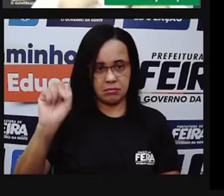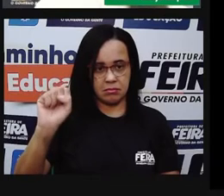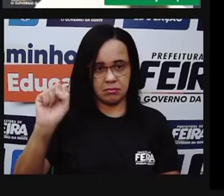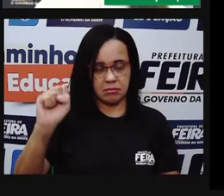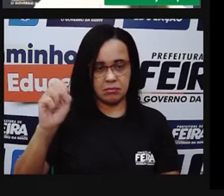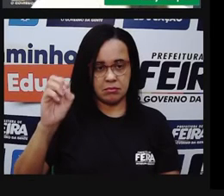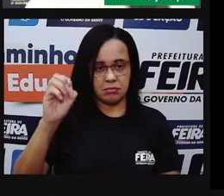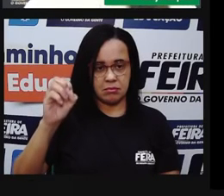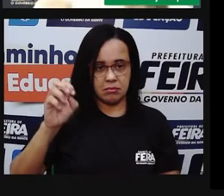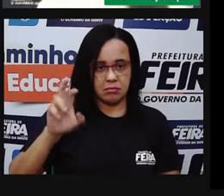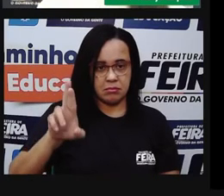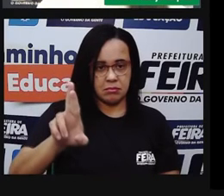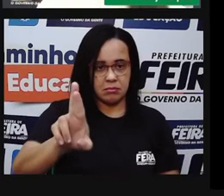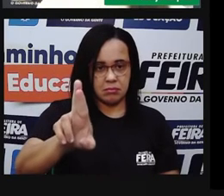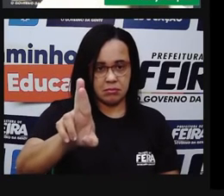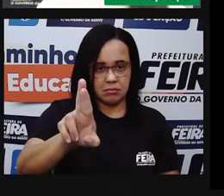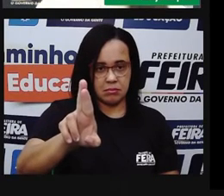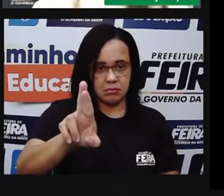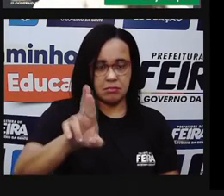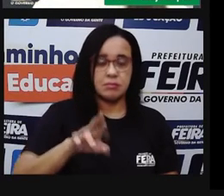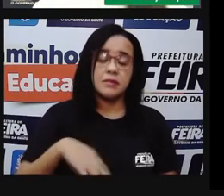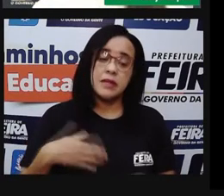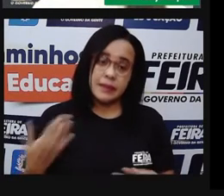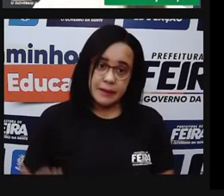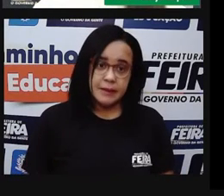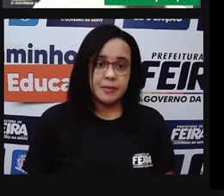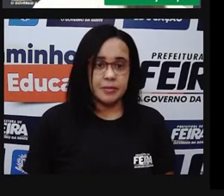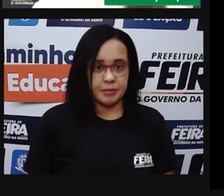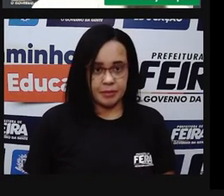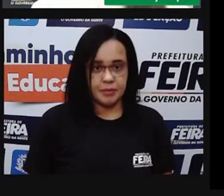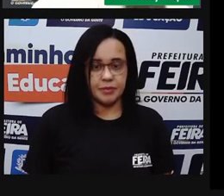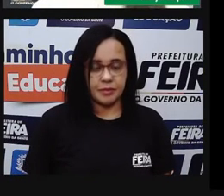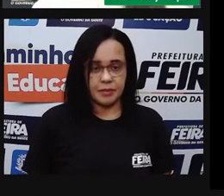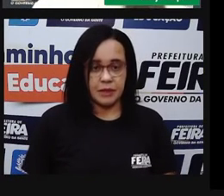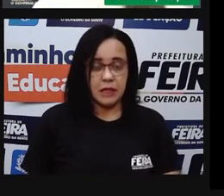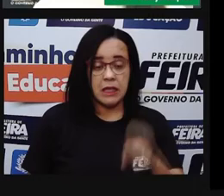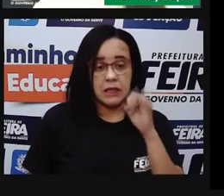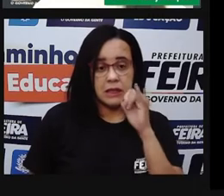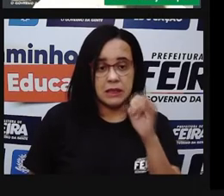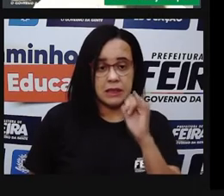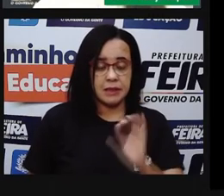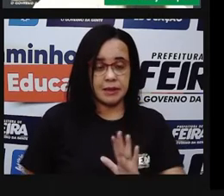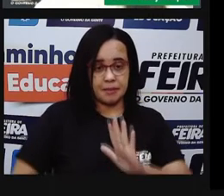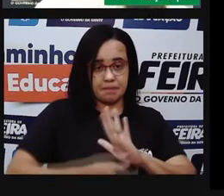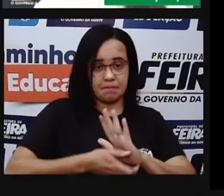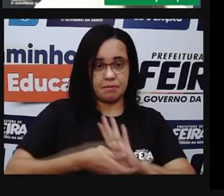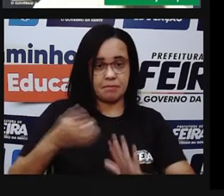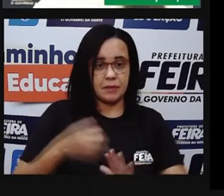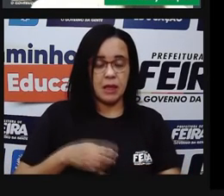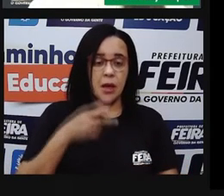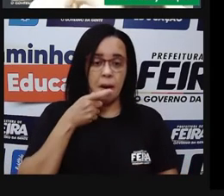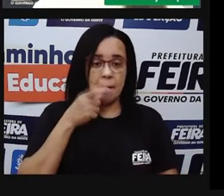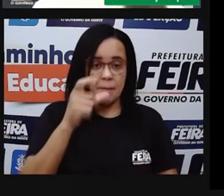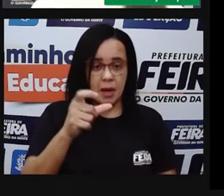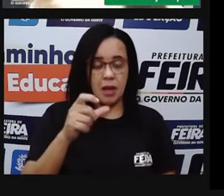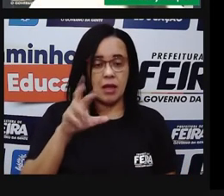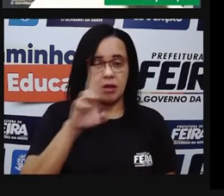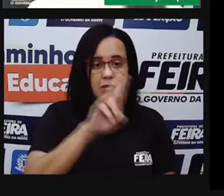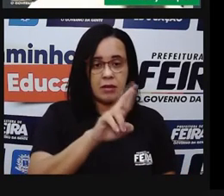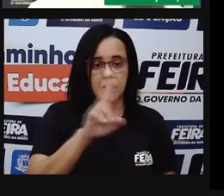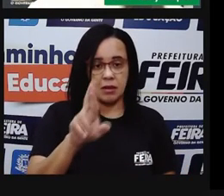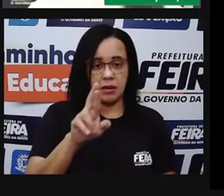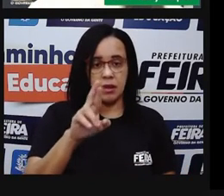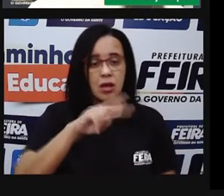vezes, todas as vezes que eu tiver uma palavra com re-re ou si-si na